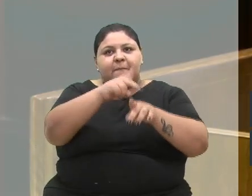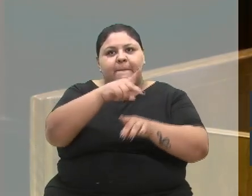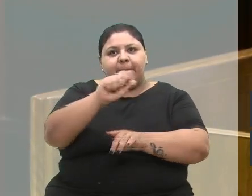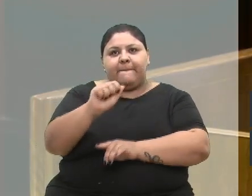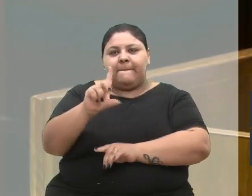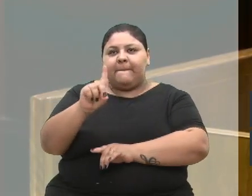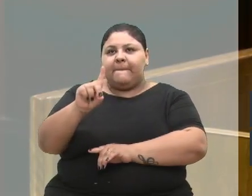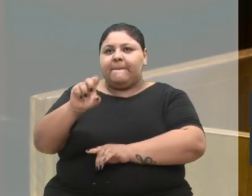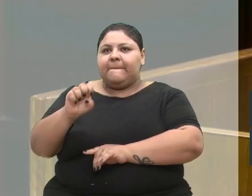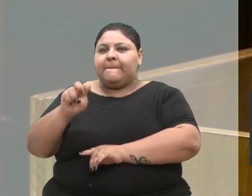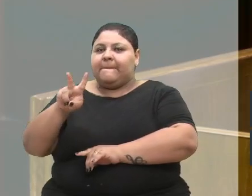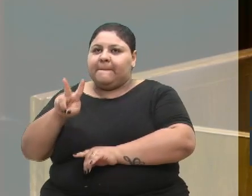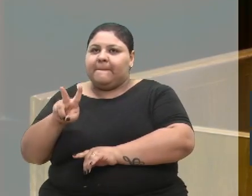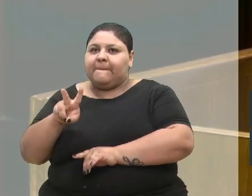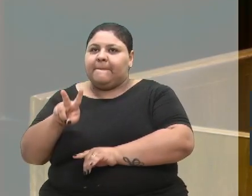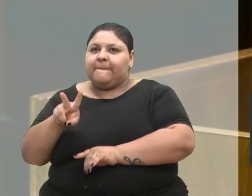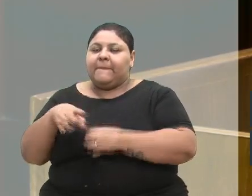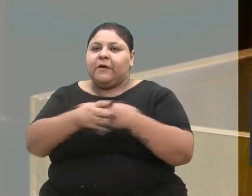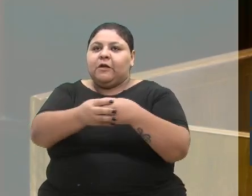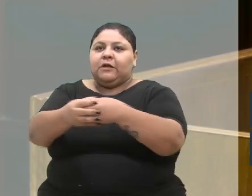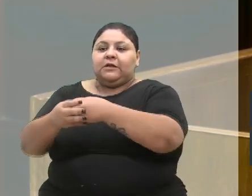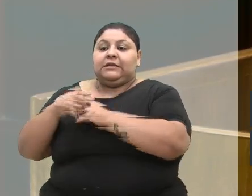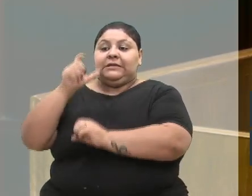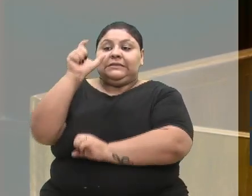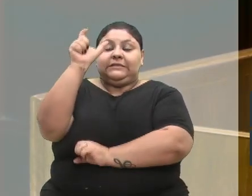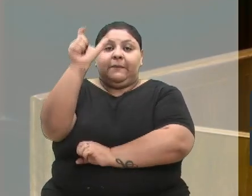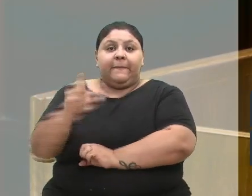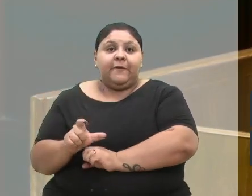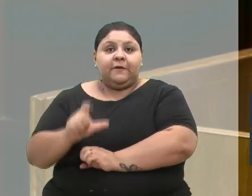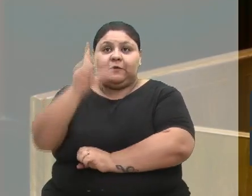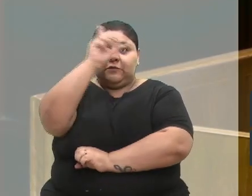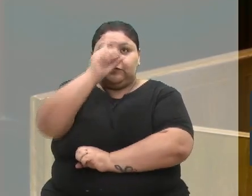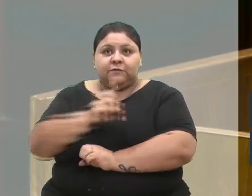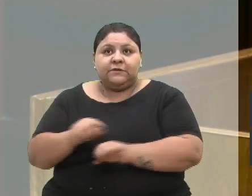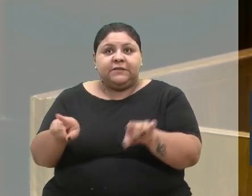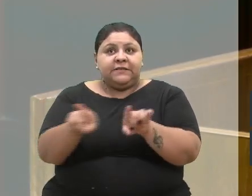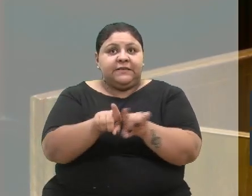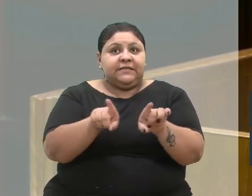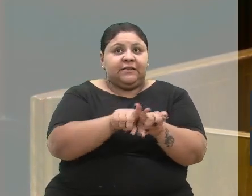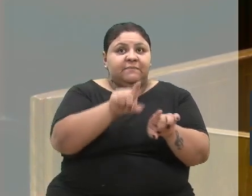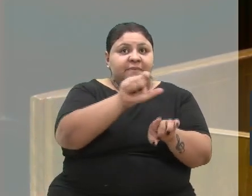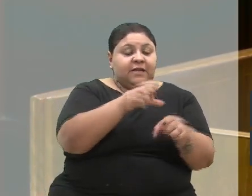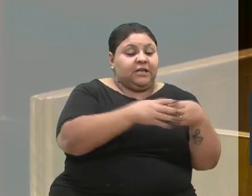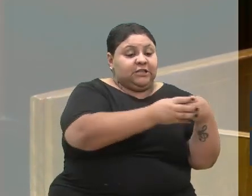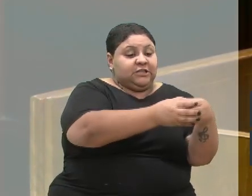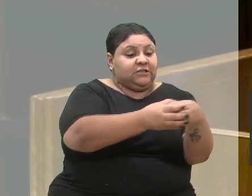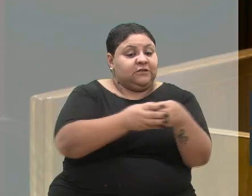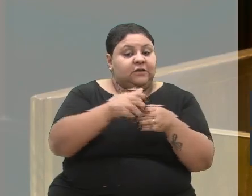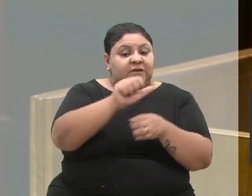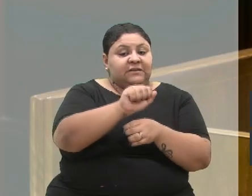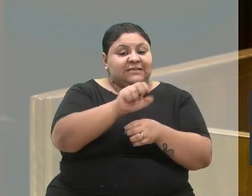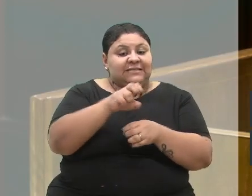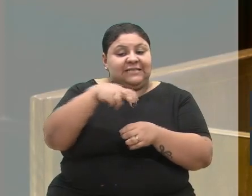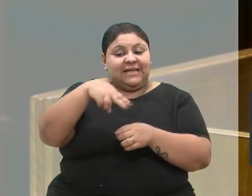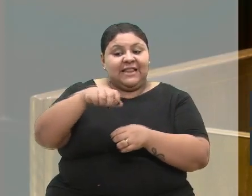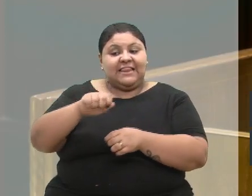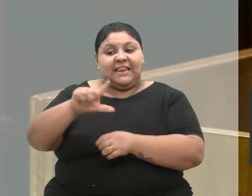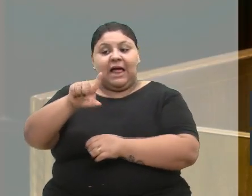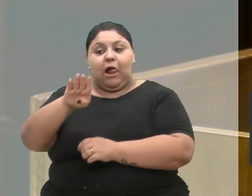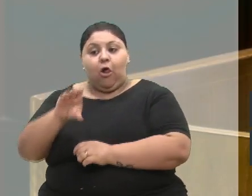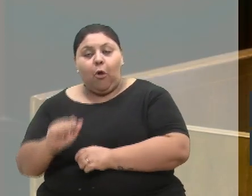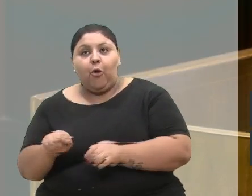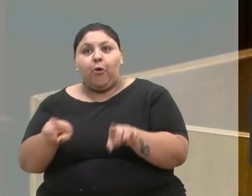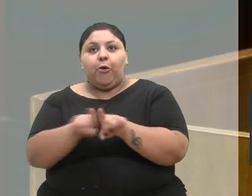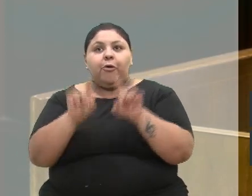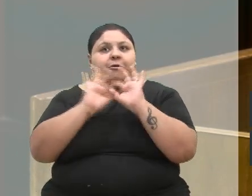do Conselho, né, da Pessoa com Deficiência, também o pessoal do Senaua, a família também